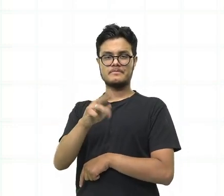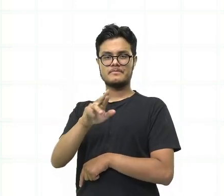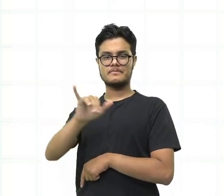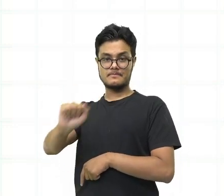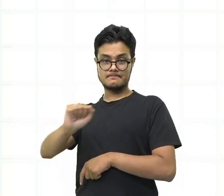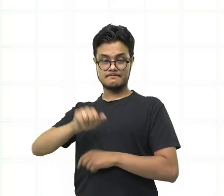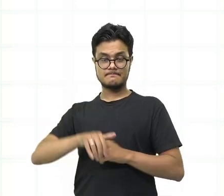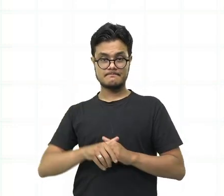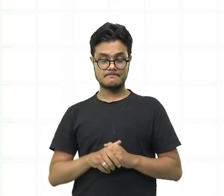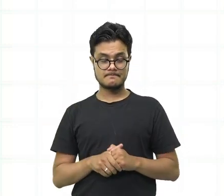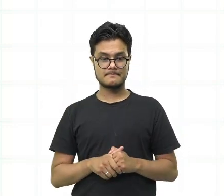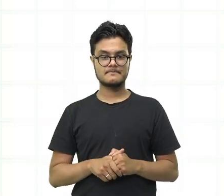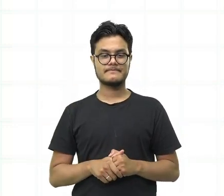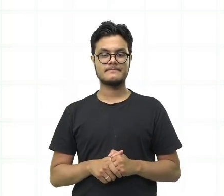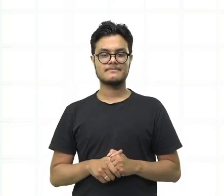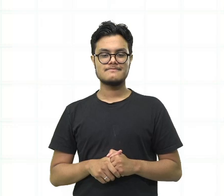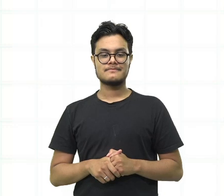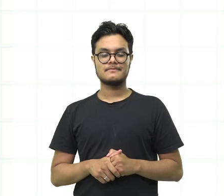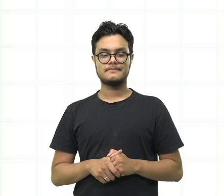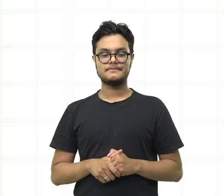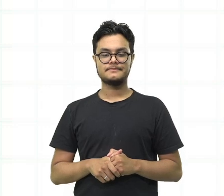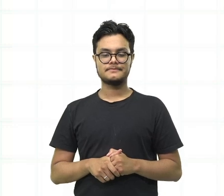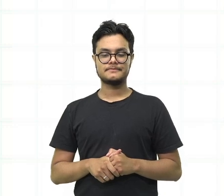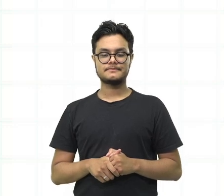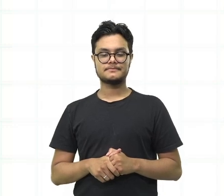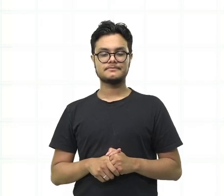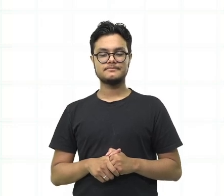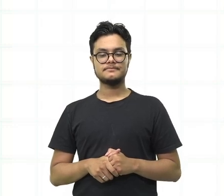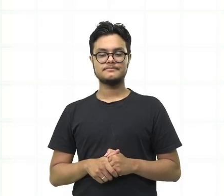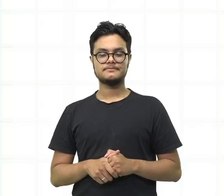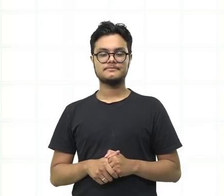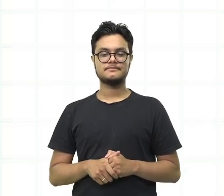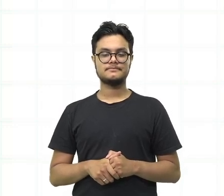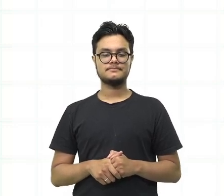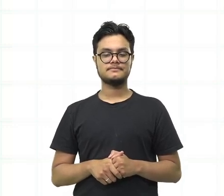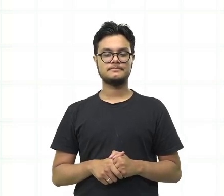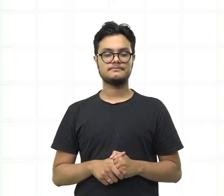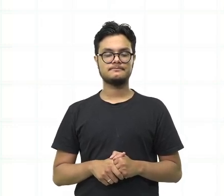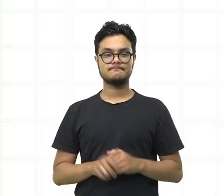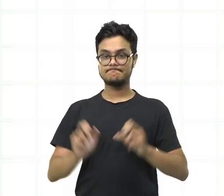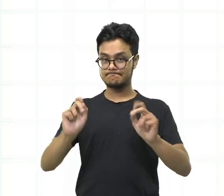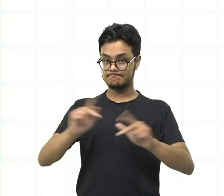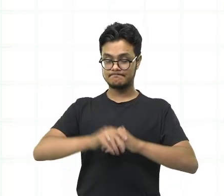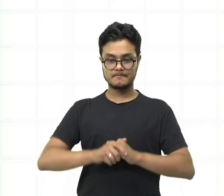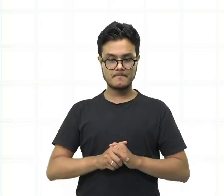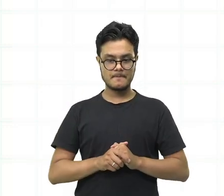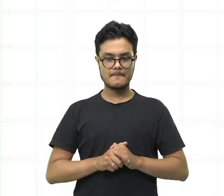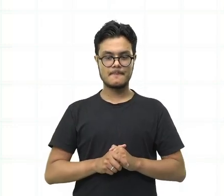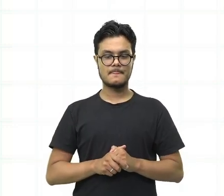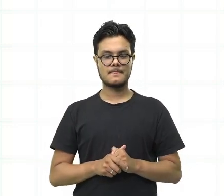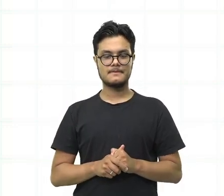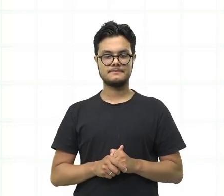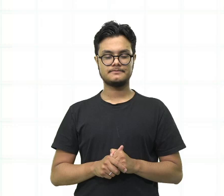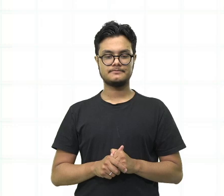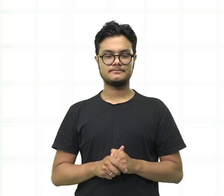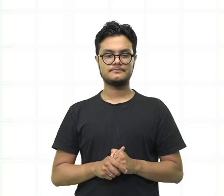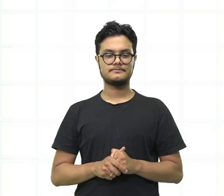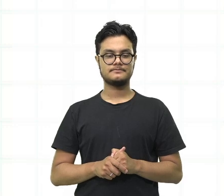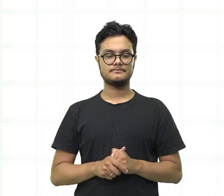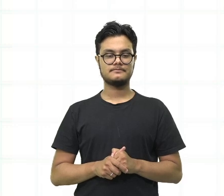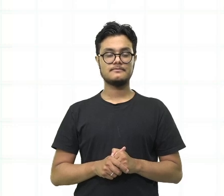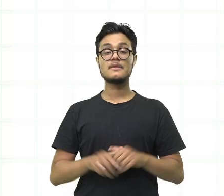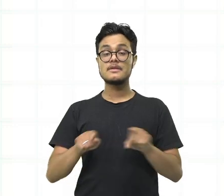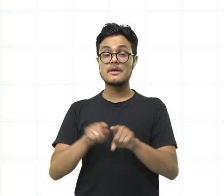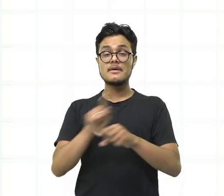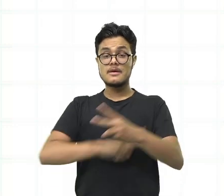Imprópria. Tá? A mesma coisa acontece no exemplo de